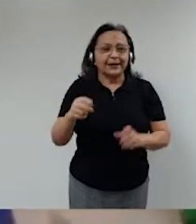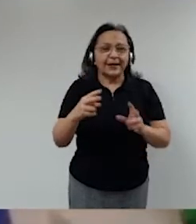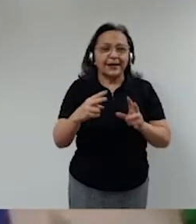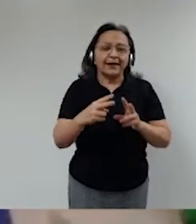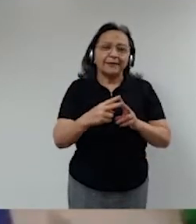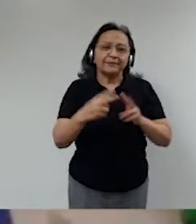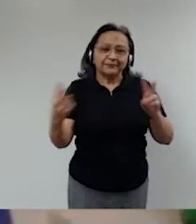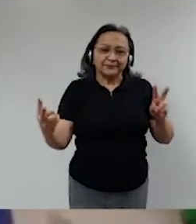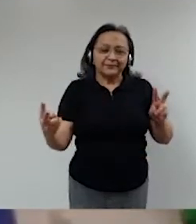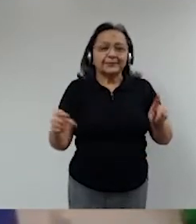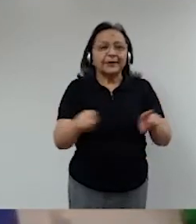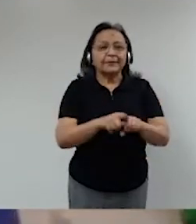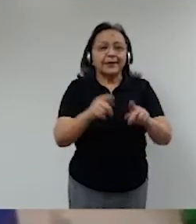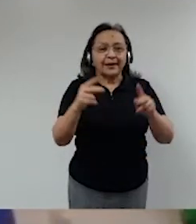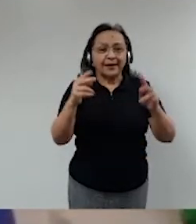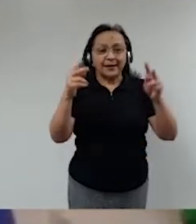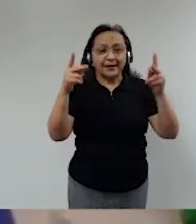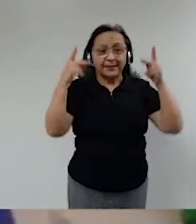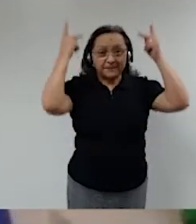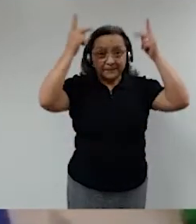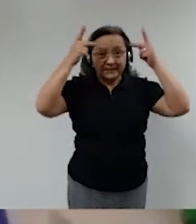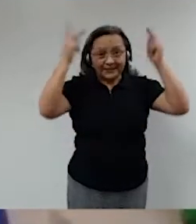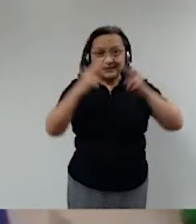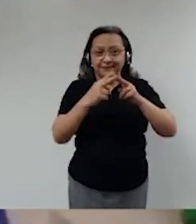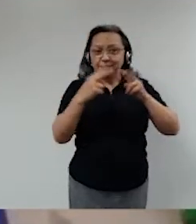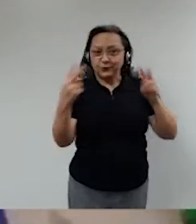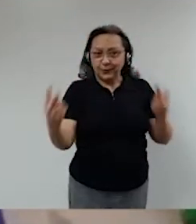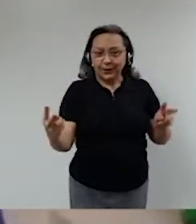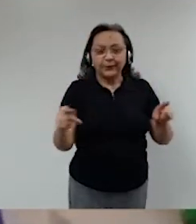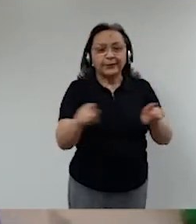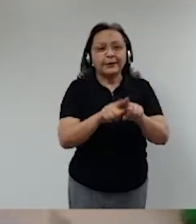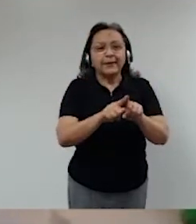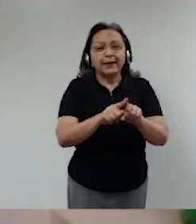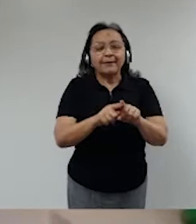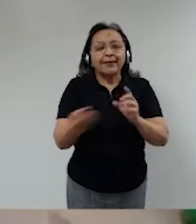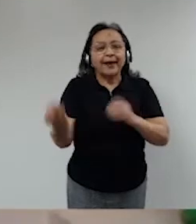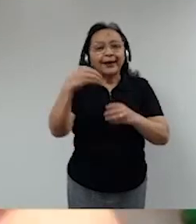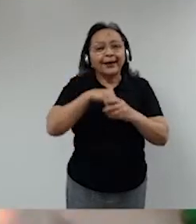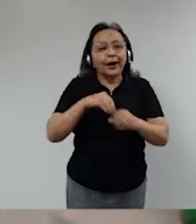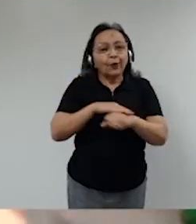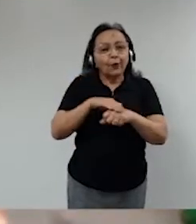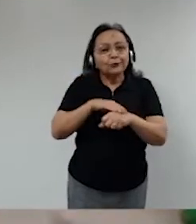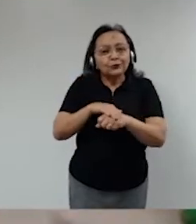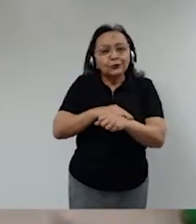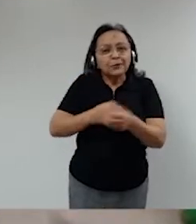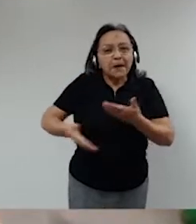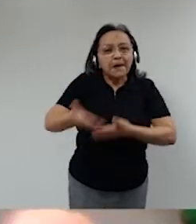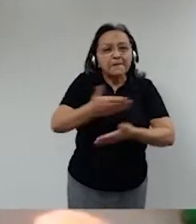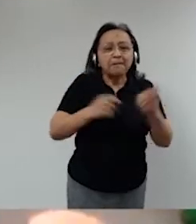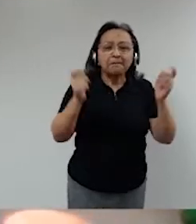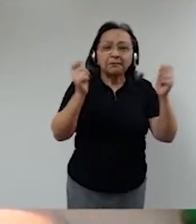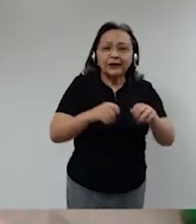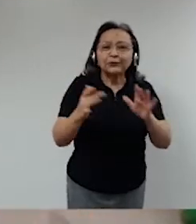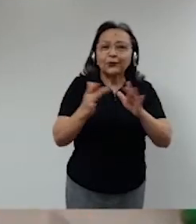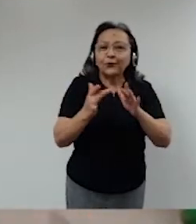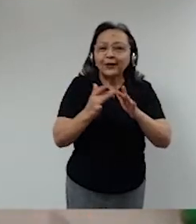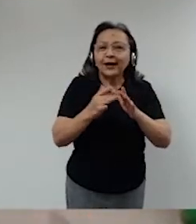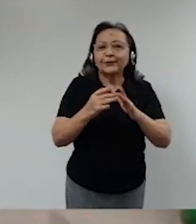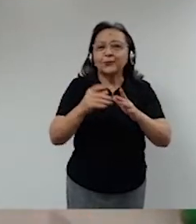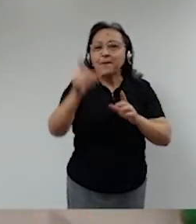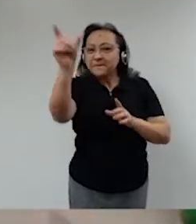a telepsiquiatria, e também a teleinterconsulta, que é a possibilidade desse contato